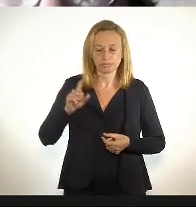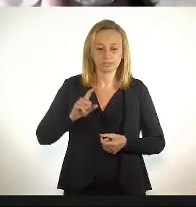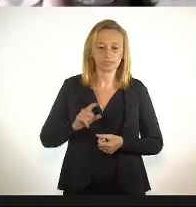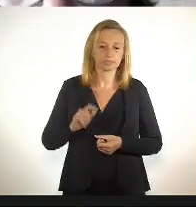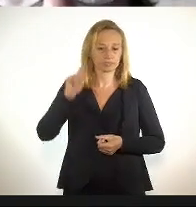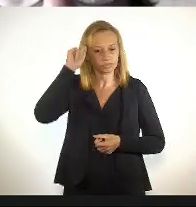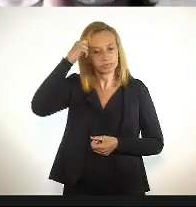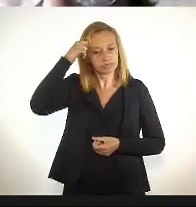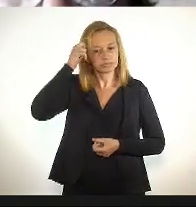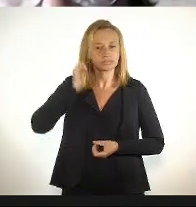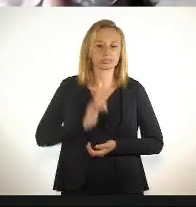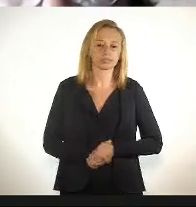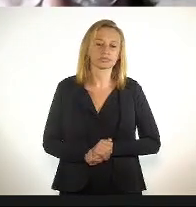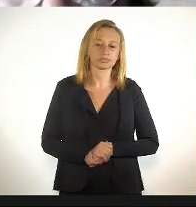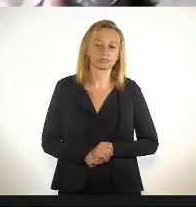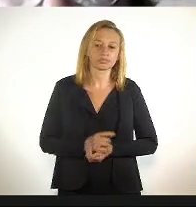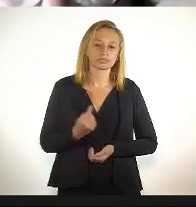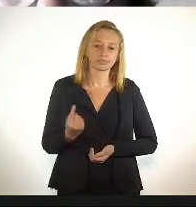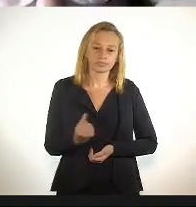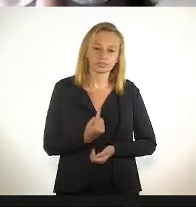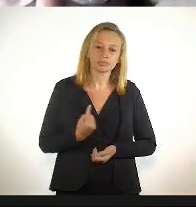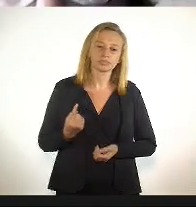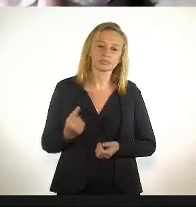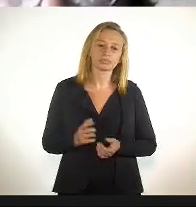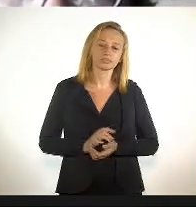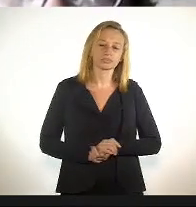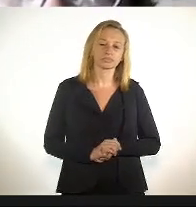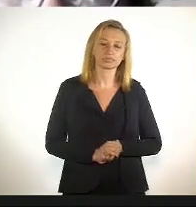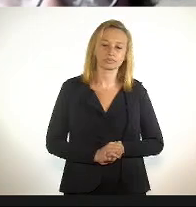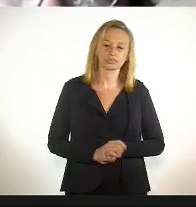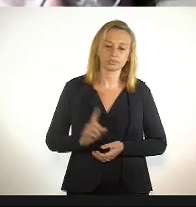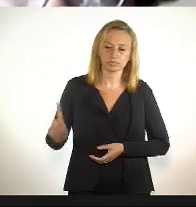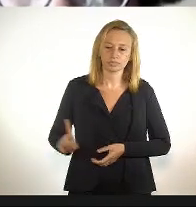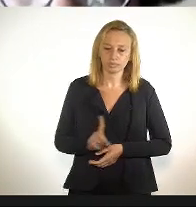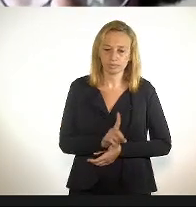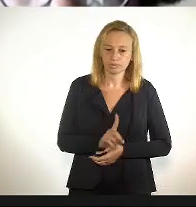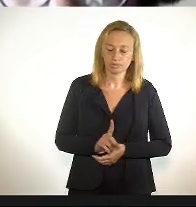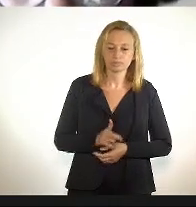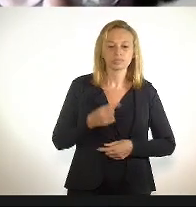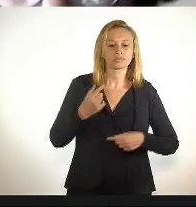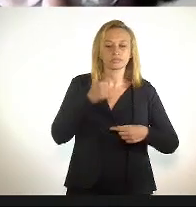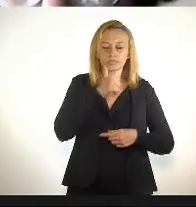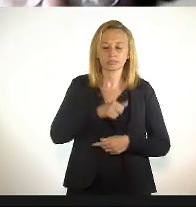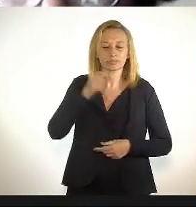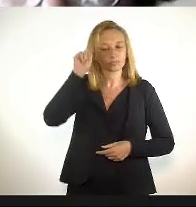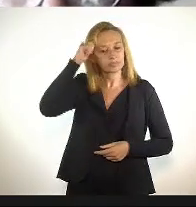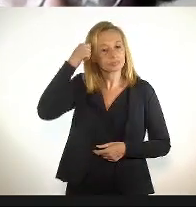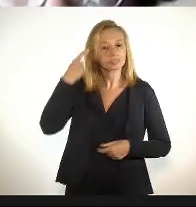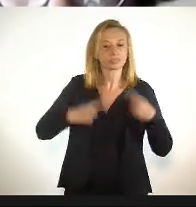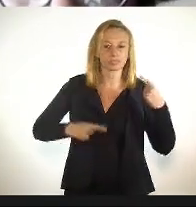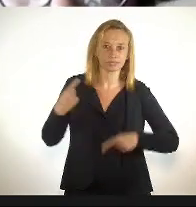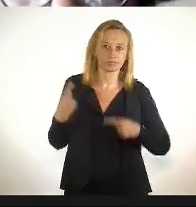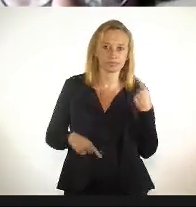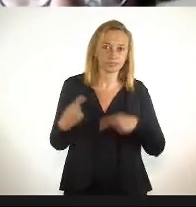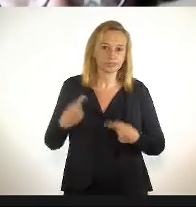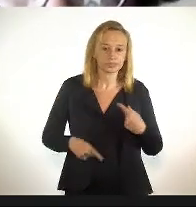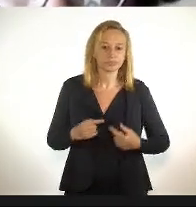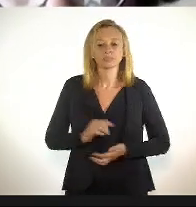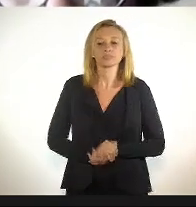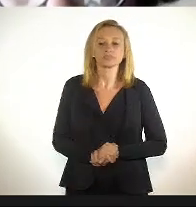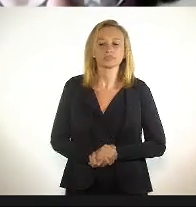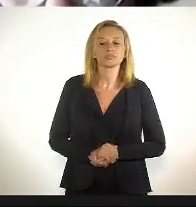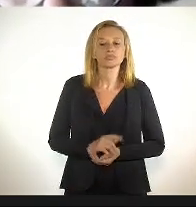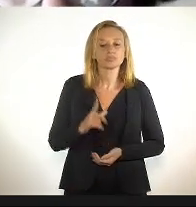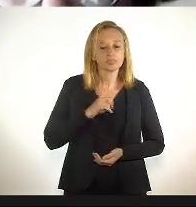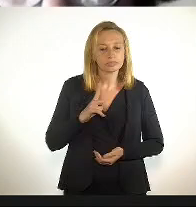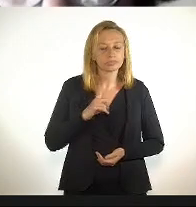além da nossa ocupação de mulheres pretas na política, o que a gente